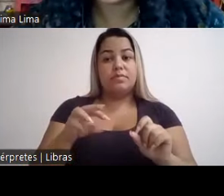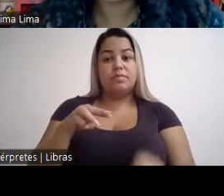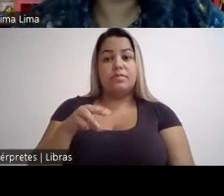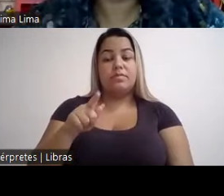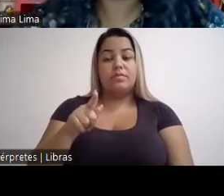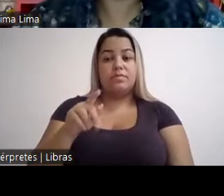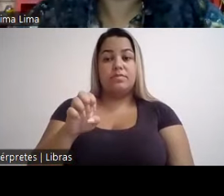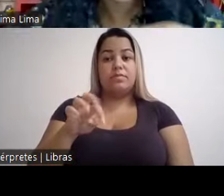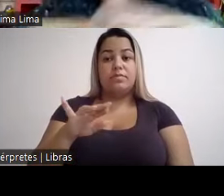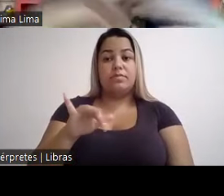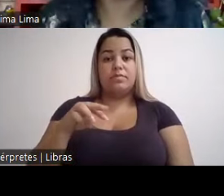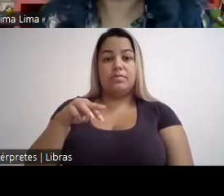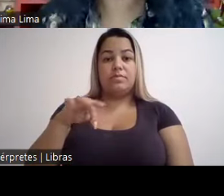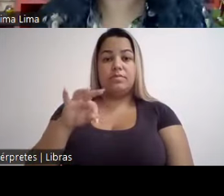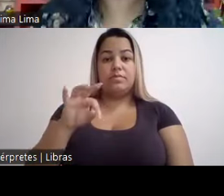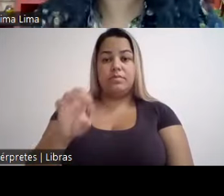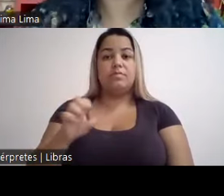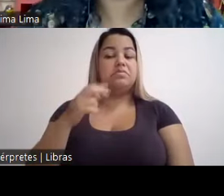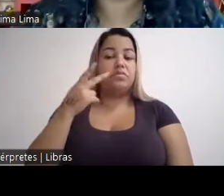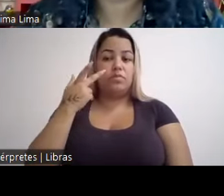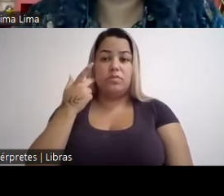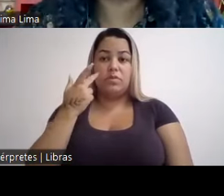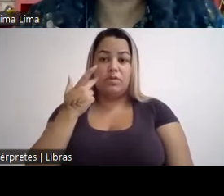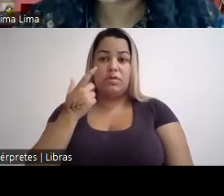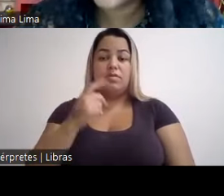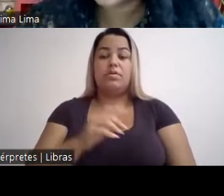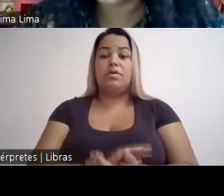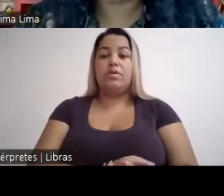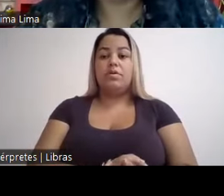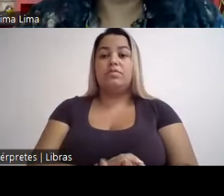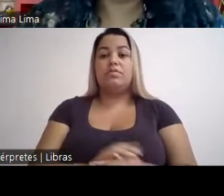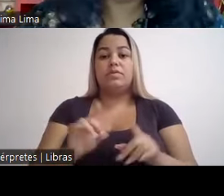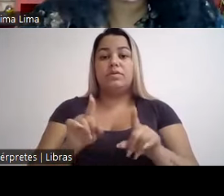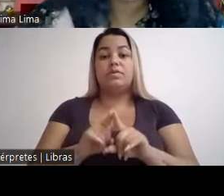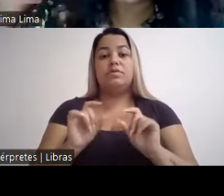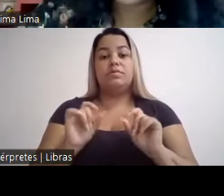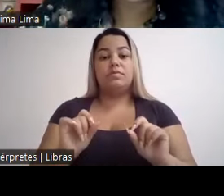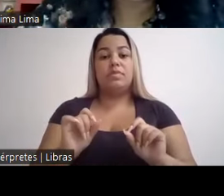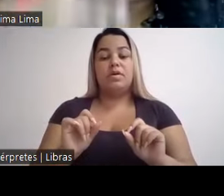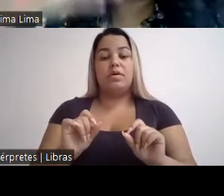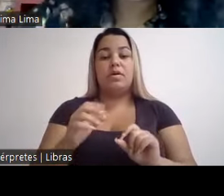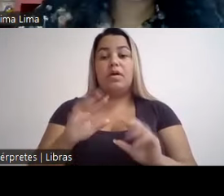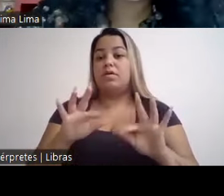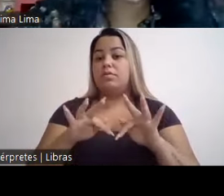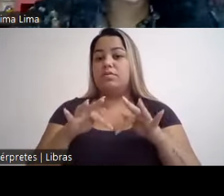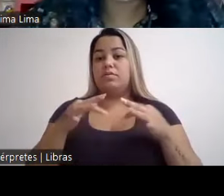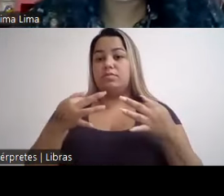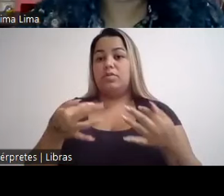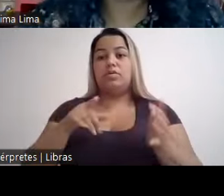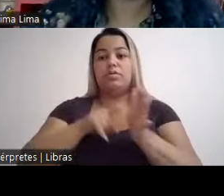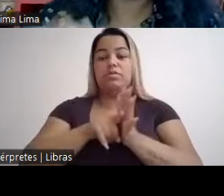majoritariamente comum. Então, habitualmente, e isso é simples, numa pesquisa até pela internet, se você for